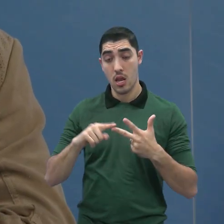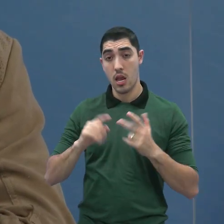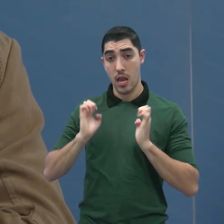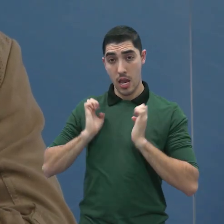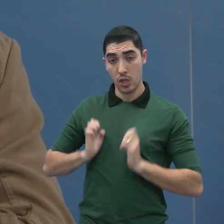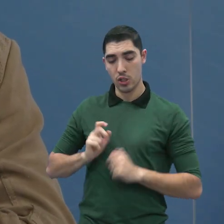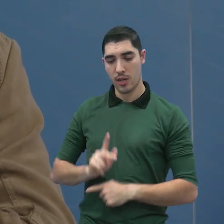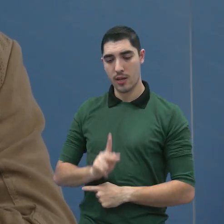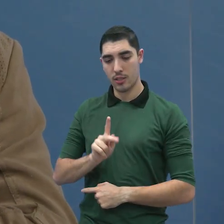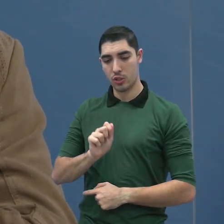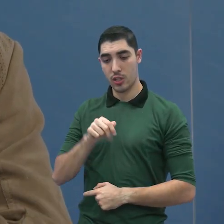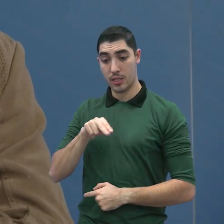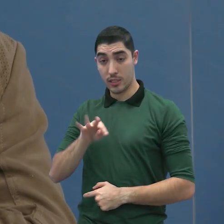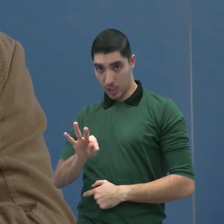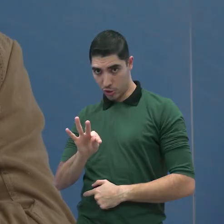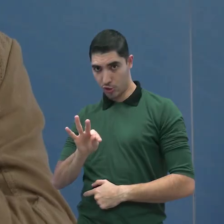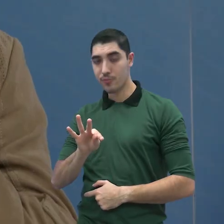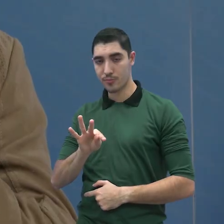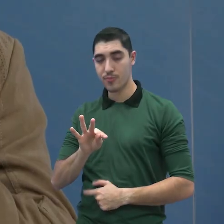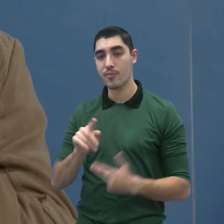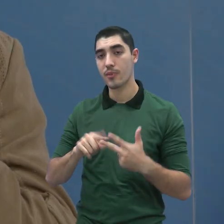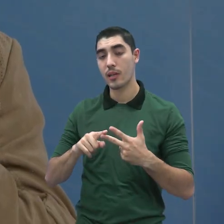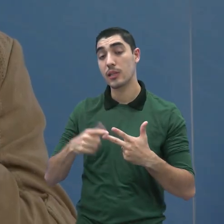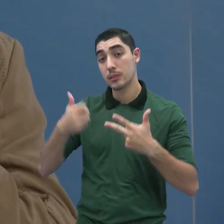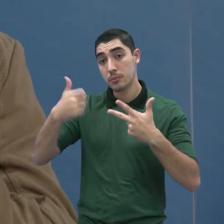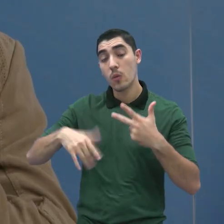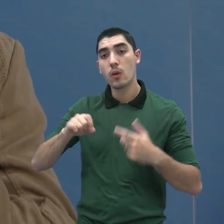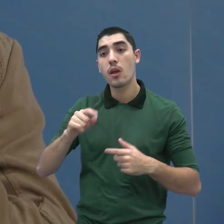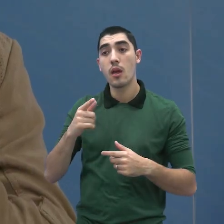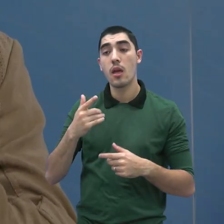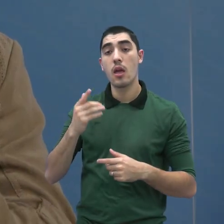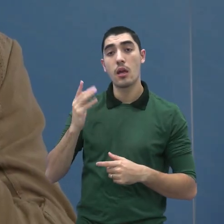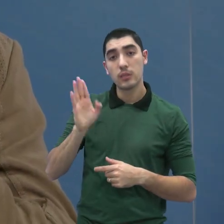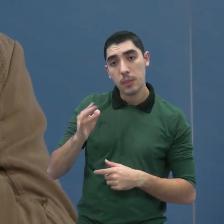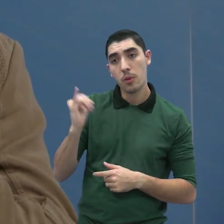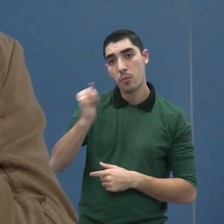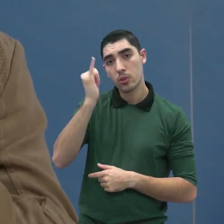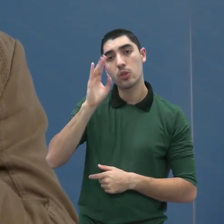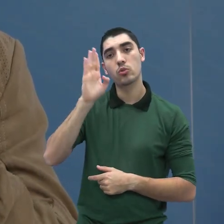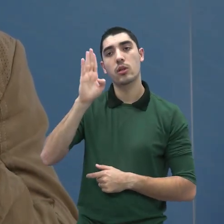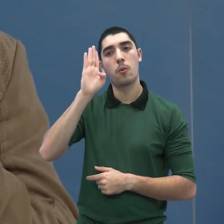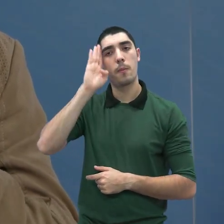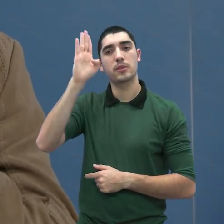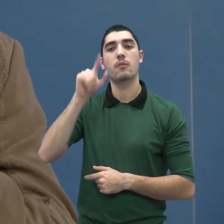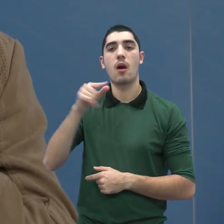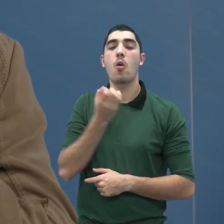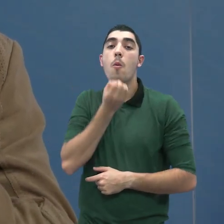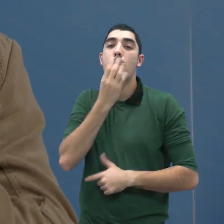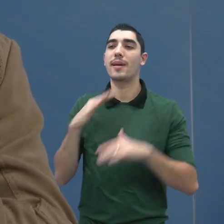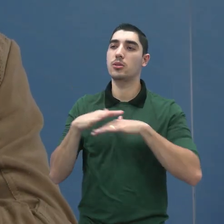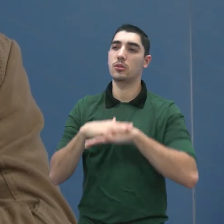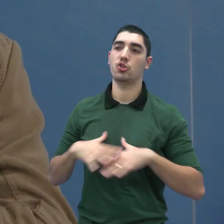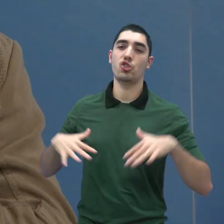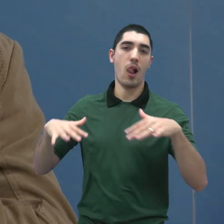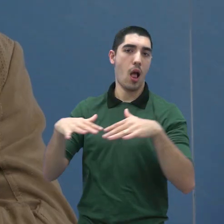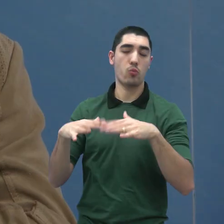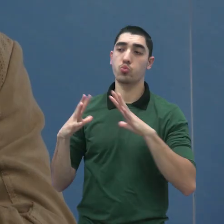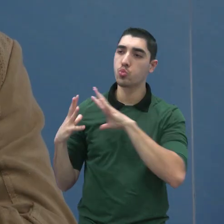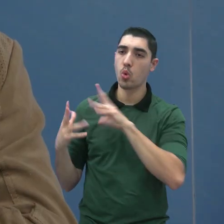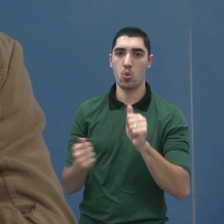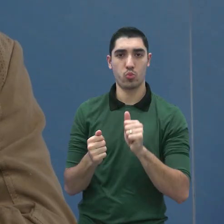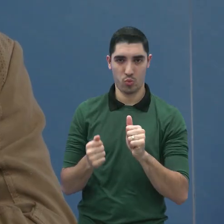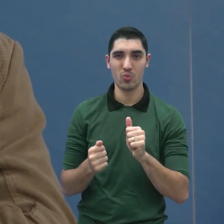kantiana ela vai visar sempre o bem comum, o bem geral, o bem universal. Qual é o princípio assim, da base da ética